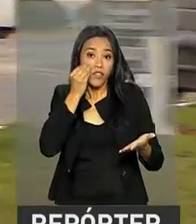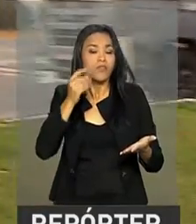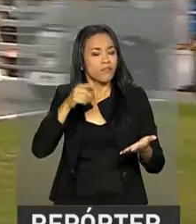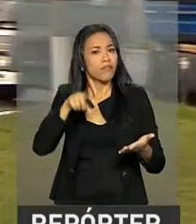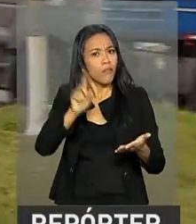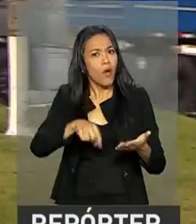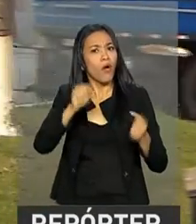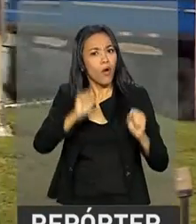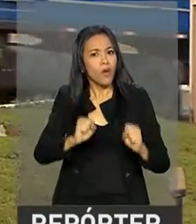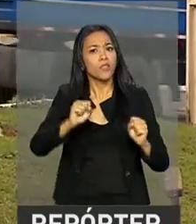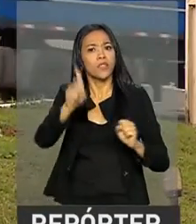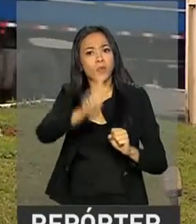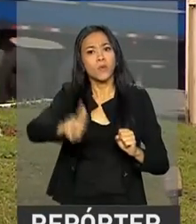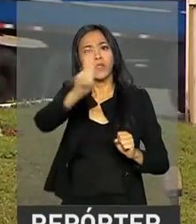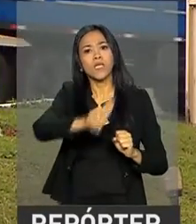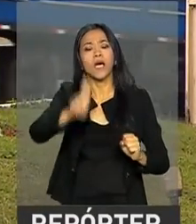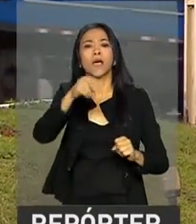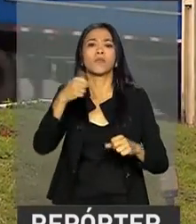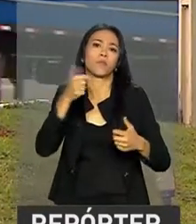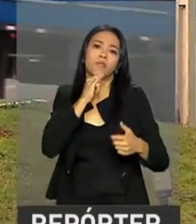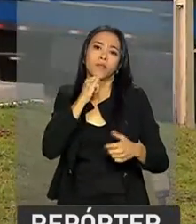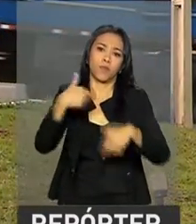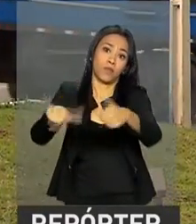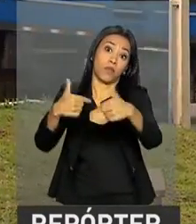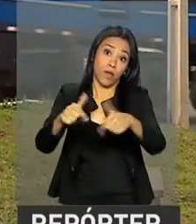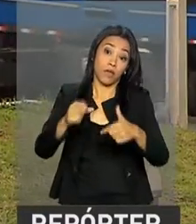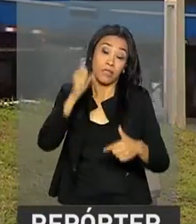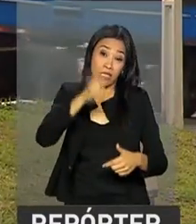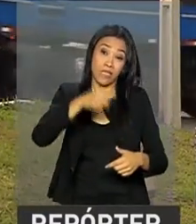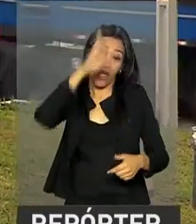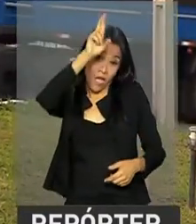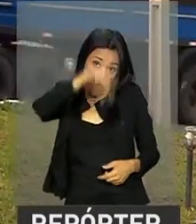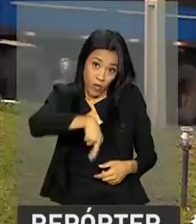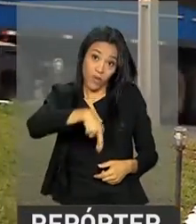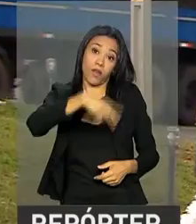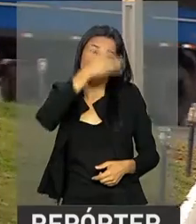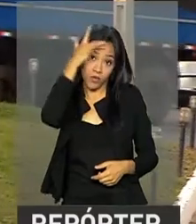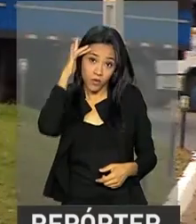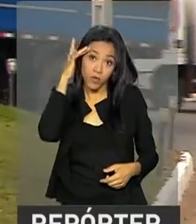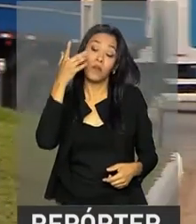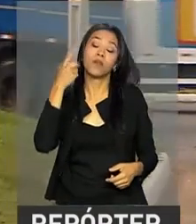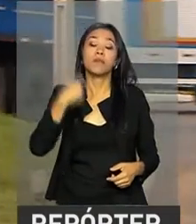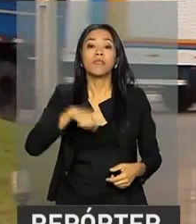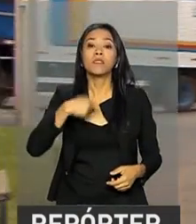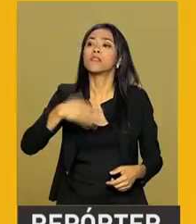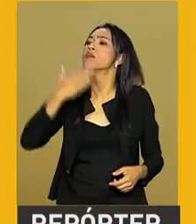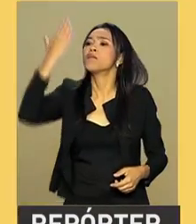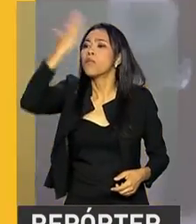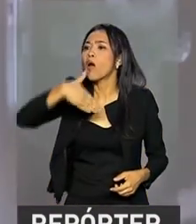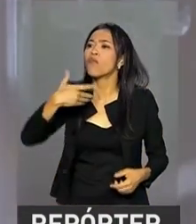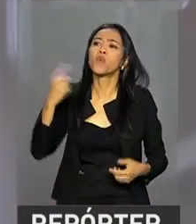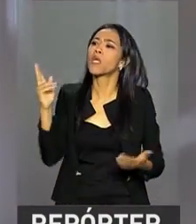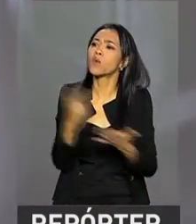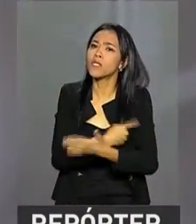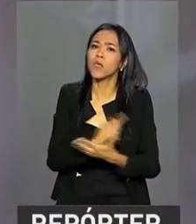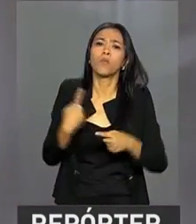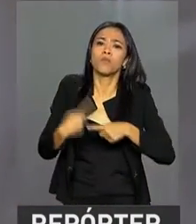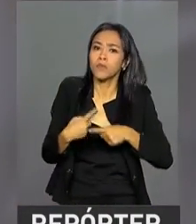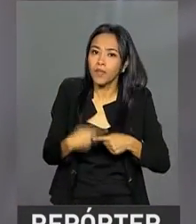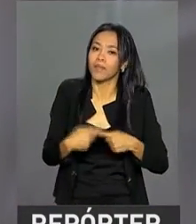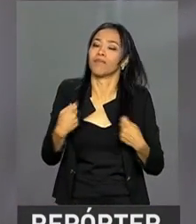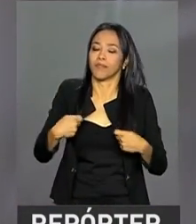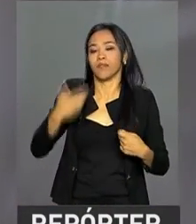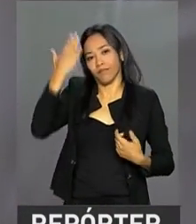usados em processos trabalhistas caso seja reprovado o condutor tem direito à contraprova a validade do exame